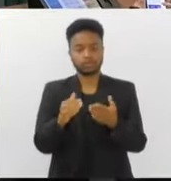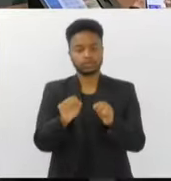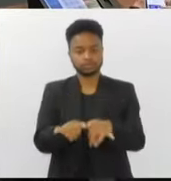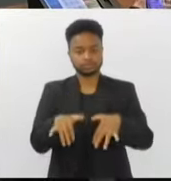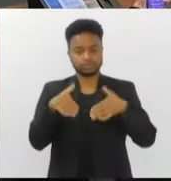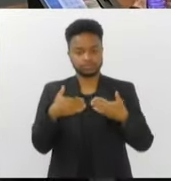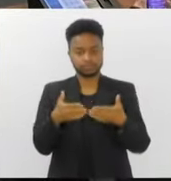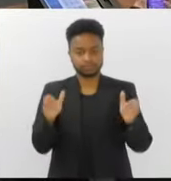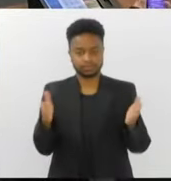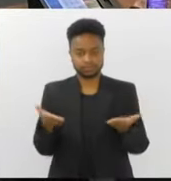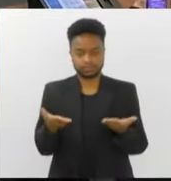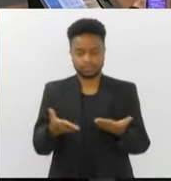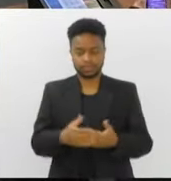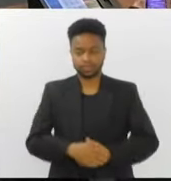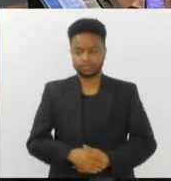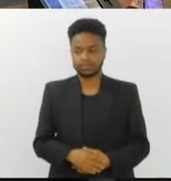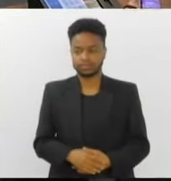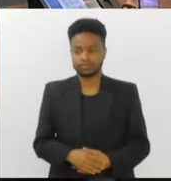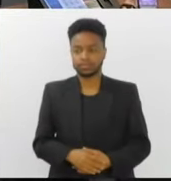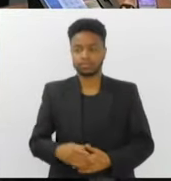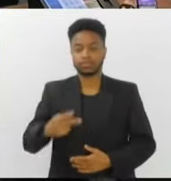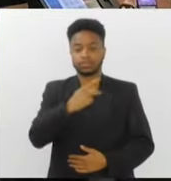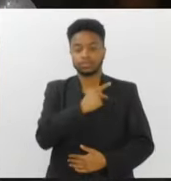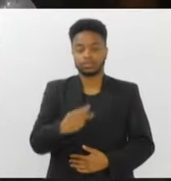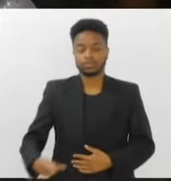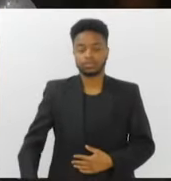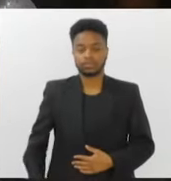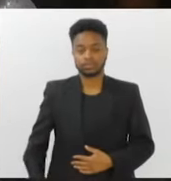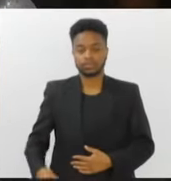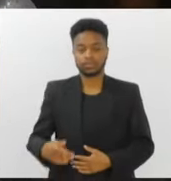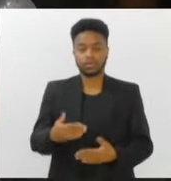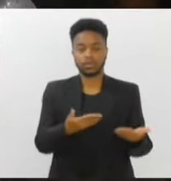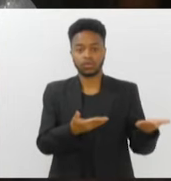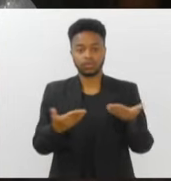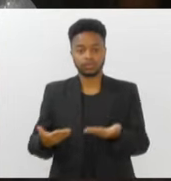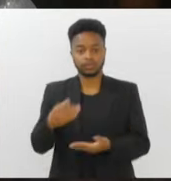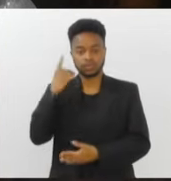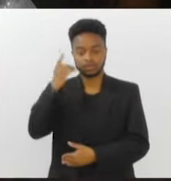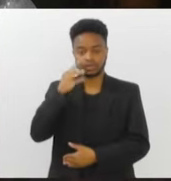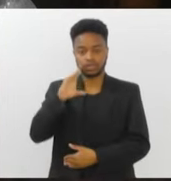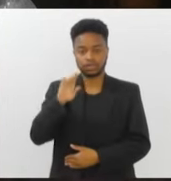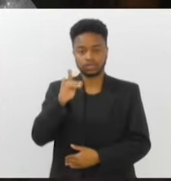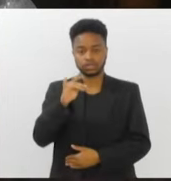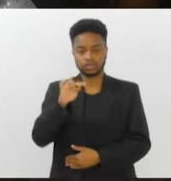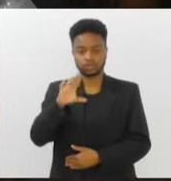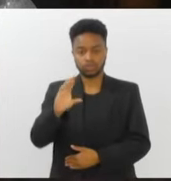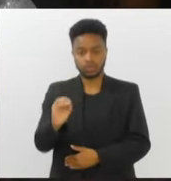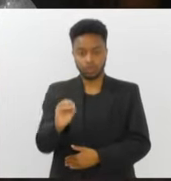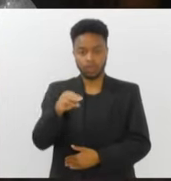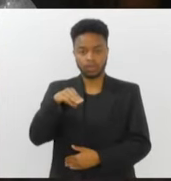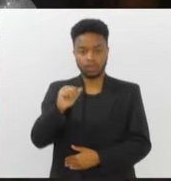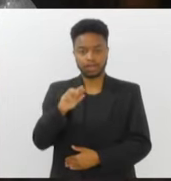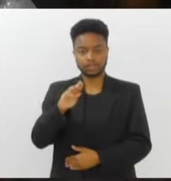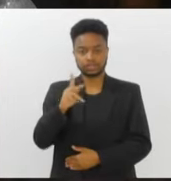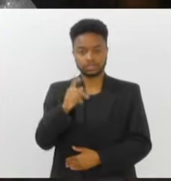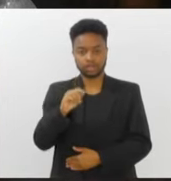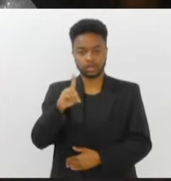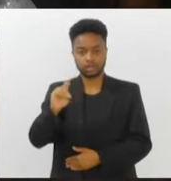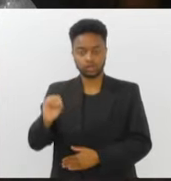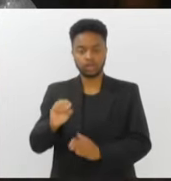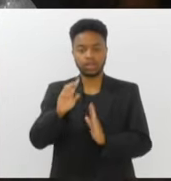Está aberta a sessão. A presidência convida o excelentíssimo deputado Chico Machado para fazer a leitura da ata da